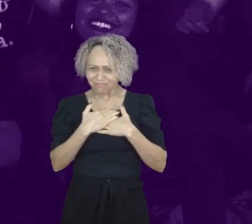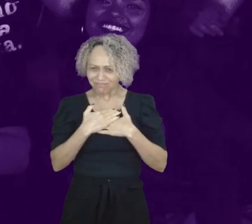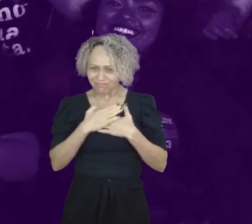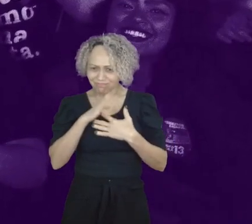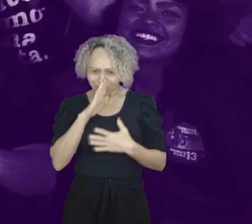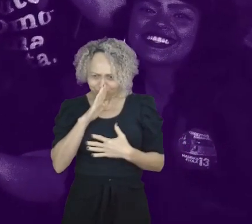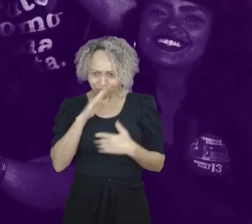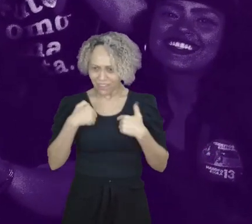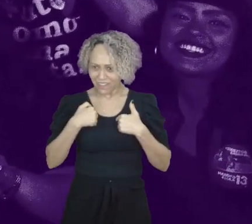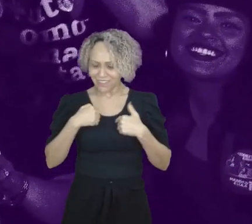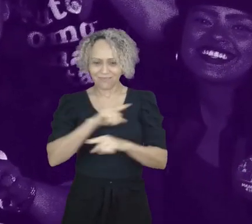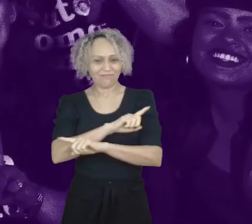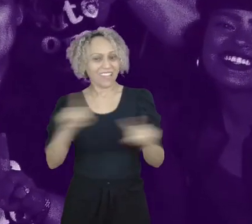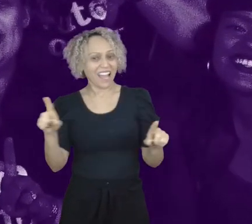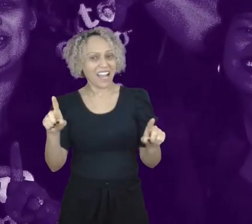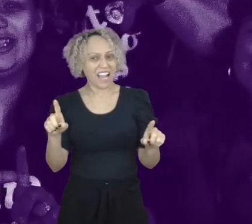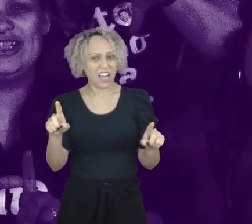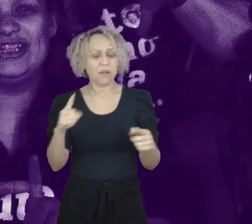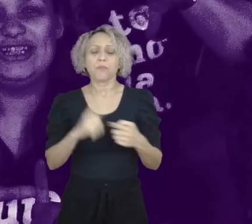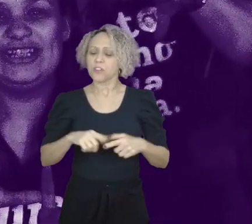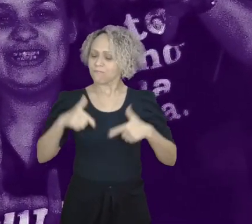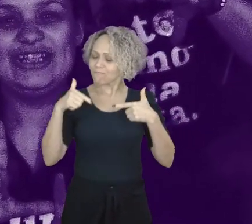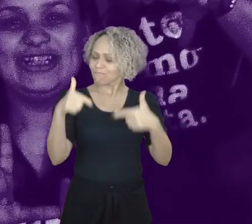Ninguém vai me impedir de cantar e lutar.